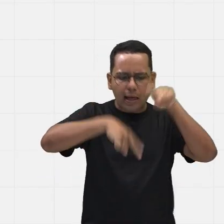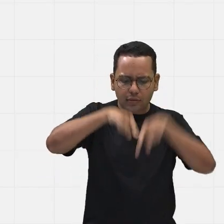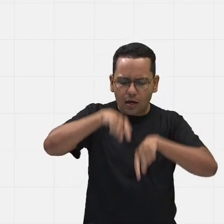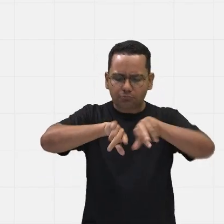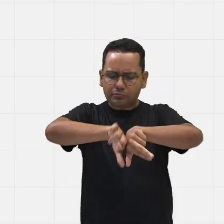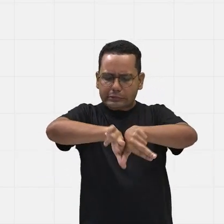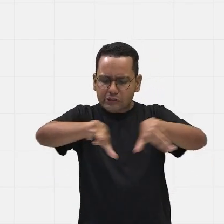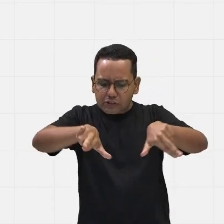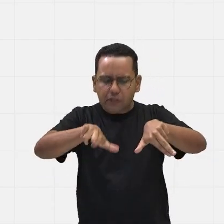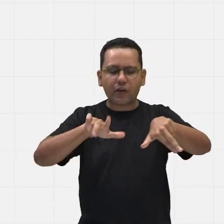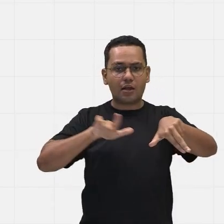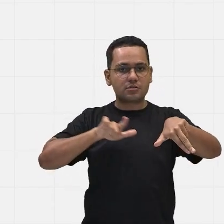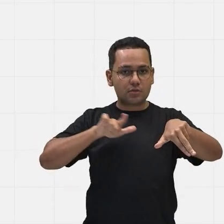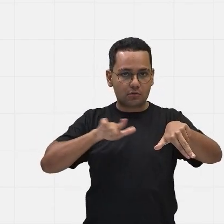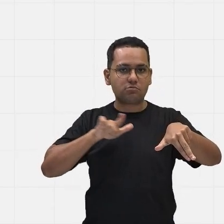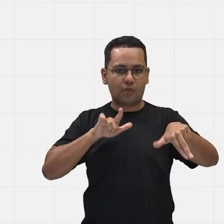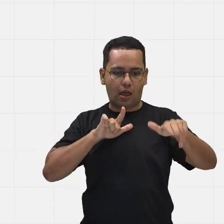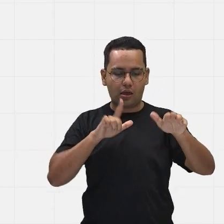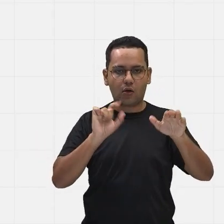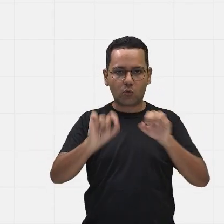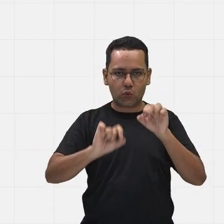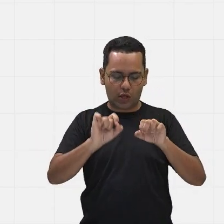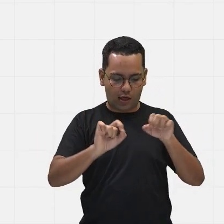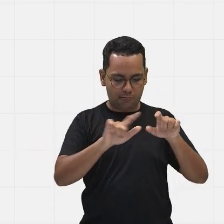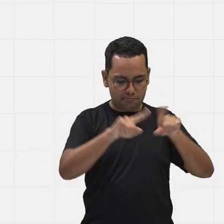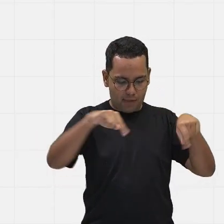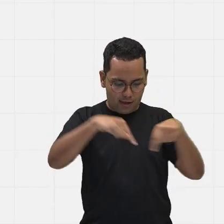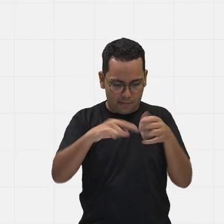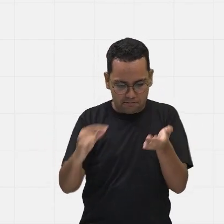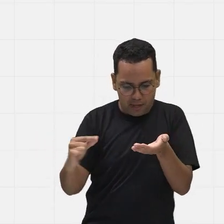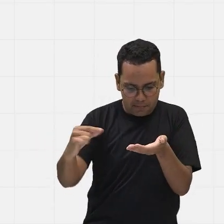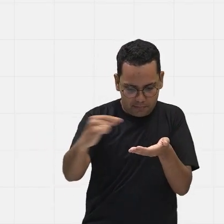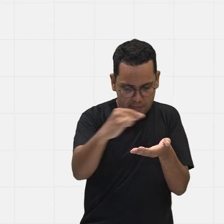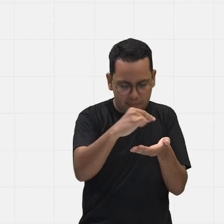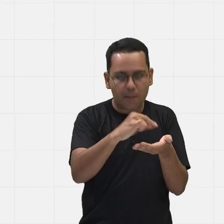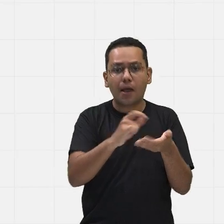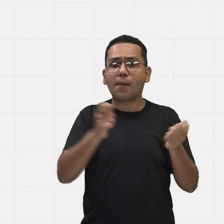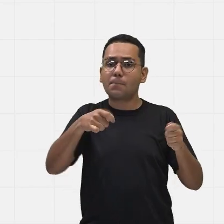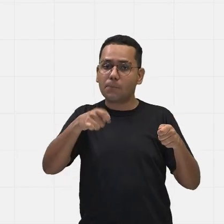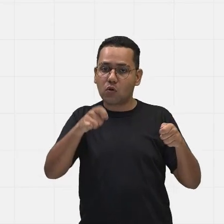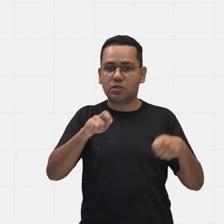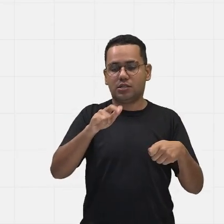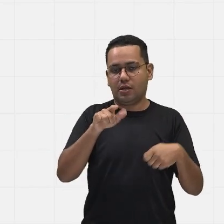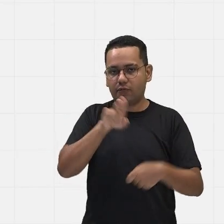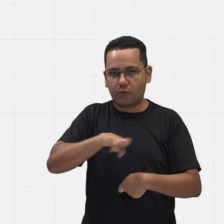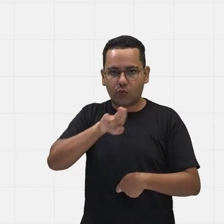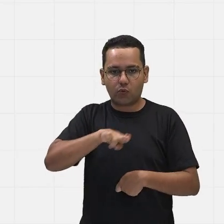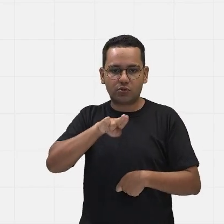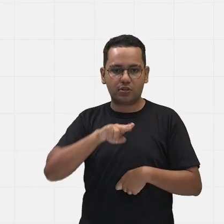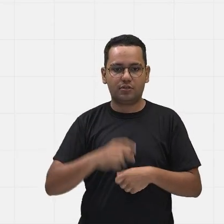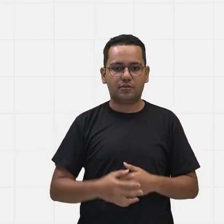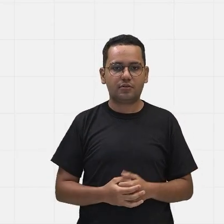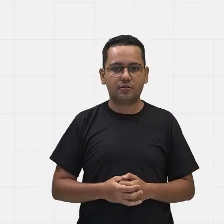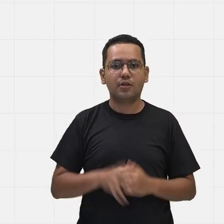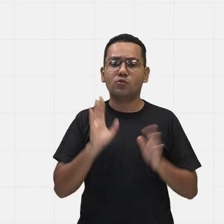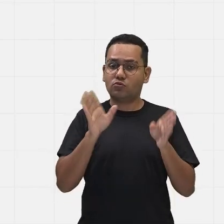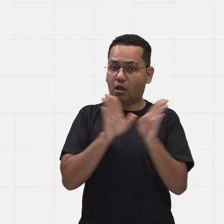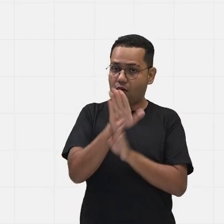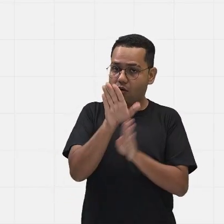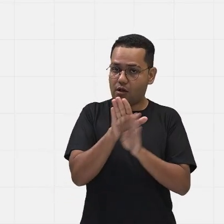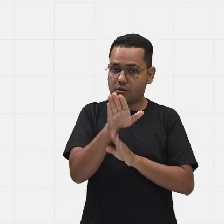conectados, se estão todos ligados direitinho, tá? Conforme as orientações do